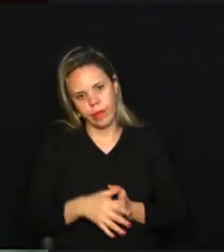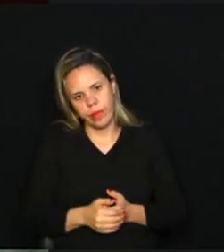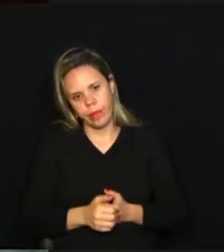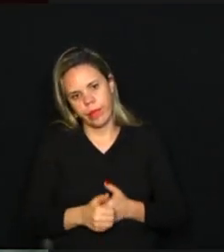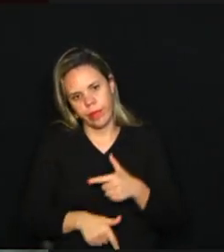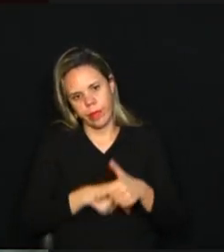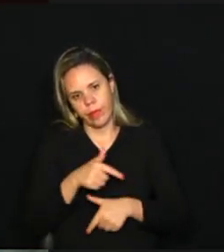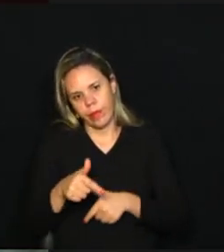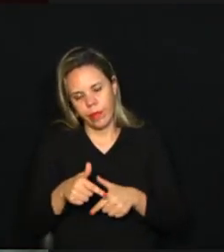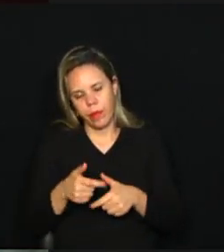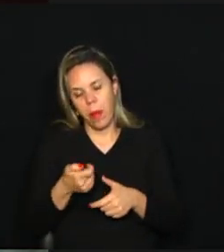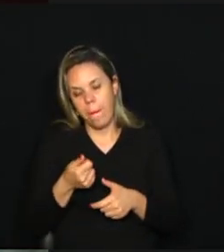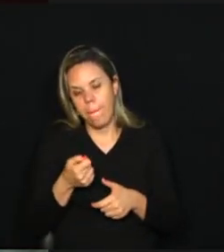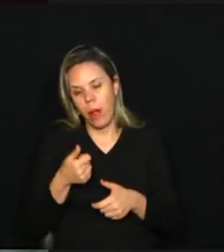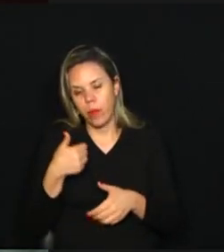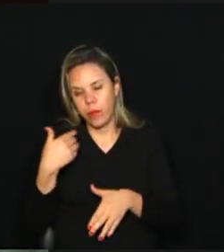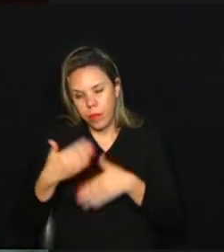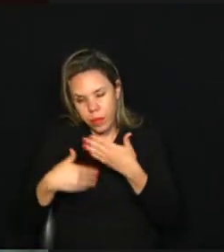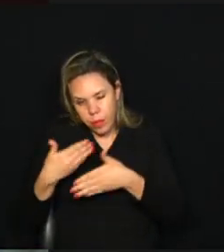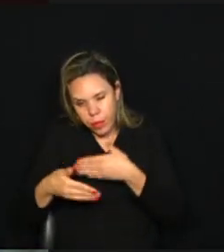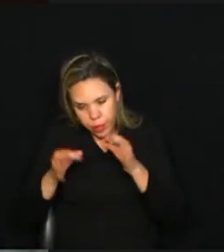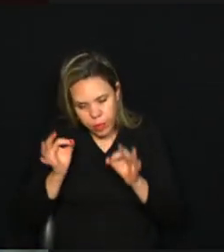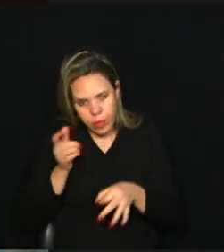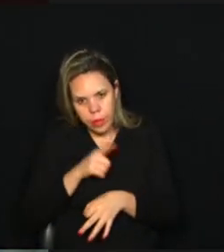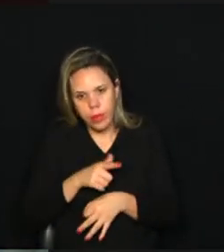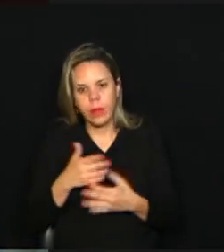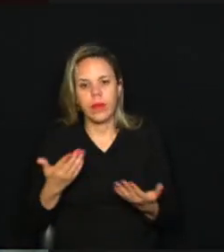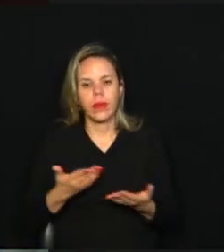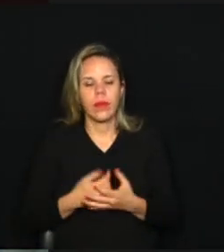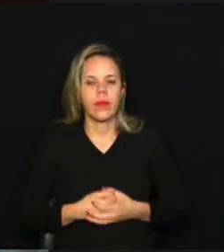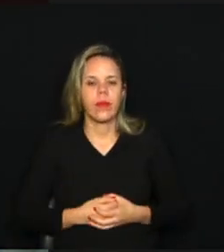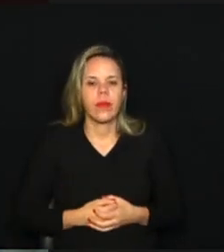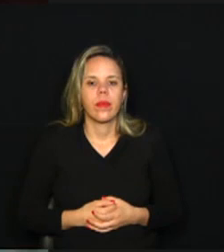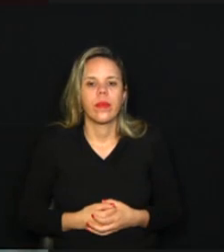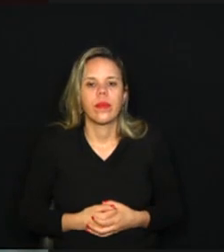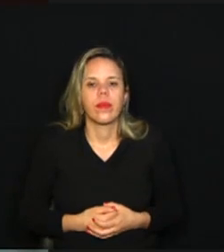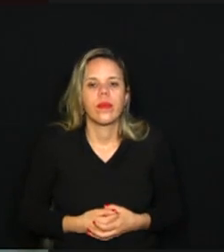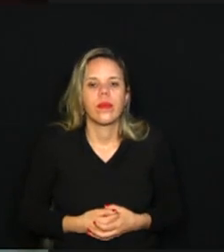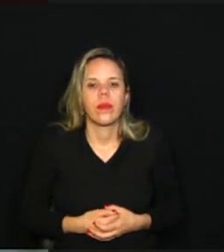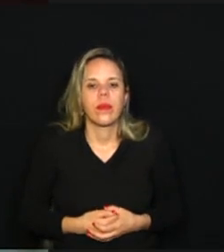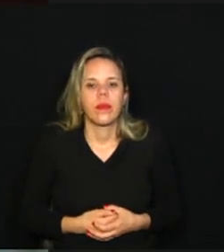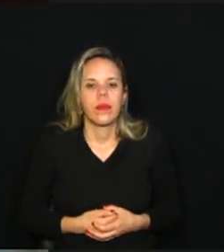trabalho de formiguinha que está dando certo e que a gente agora,